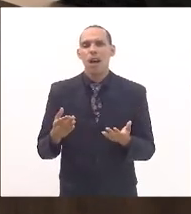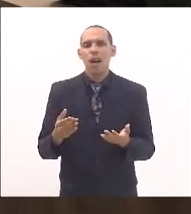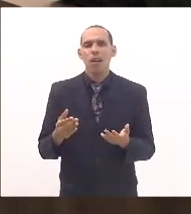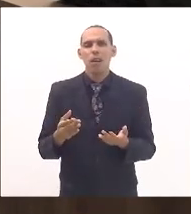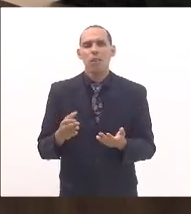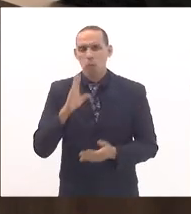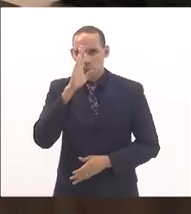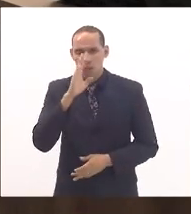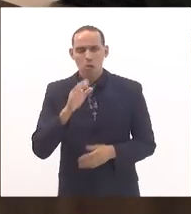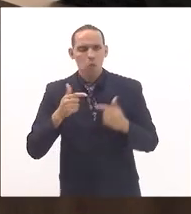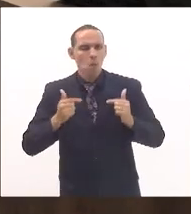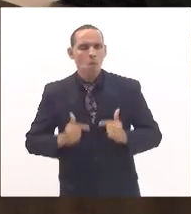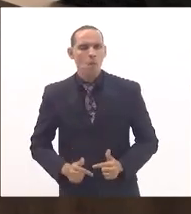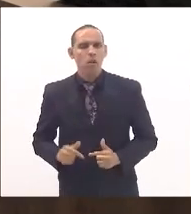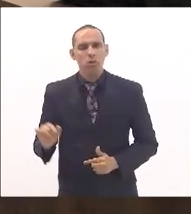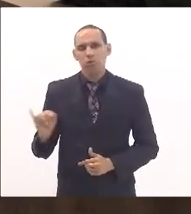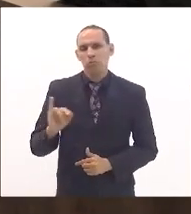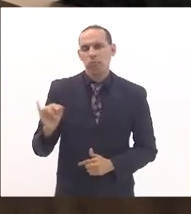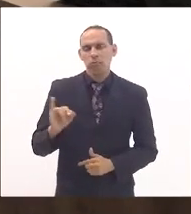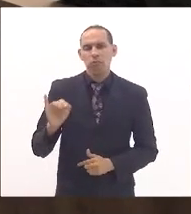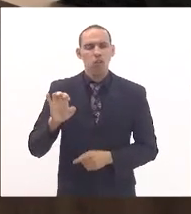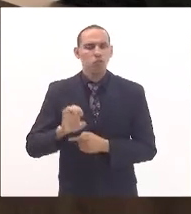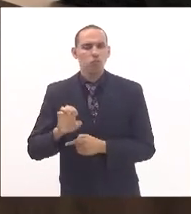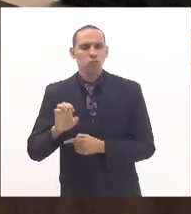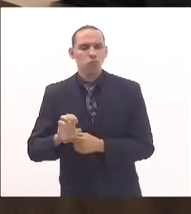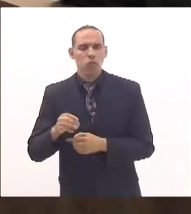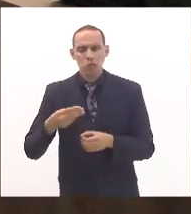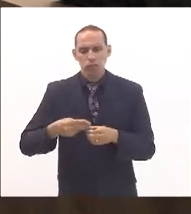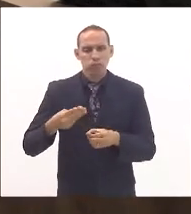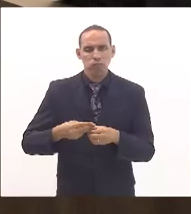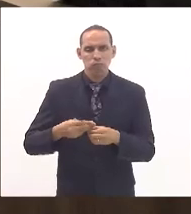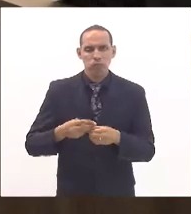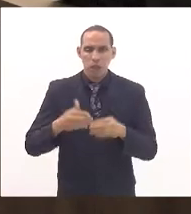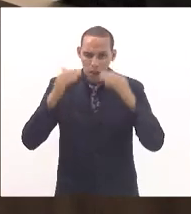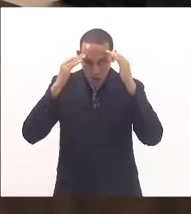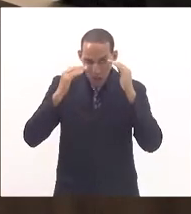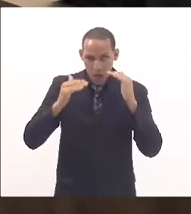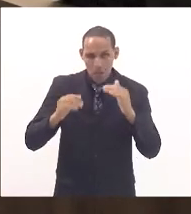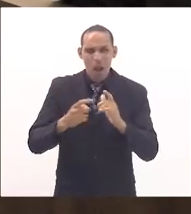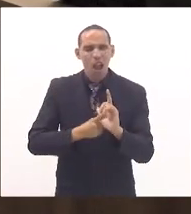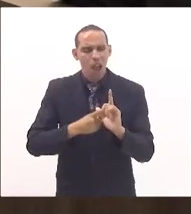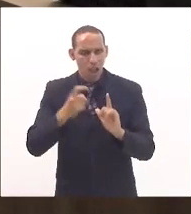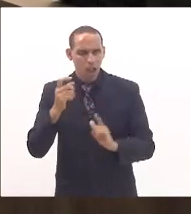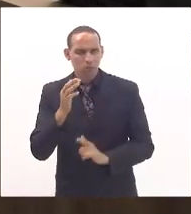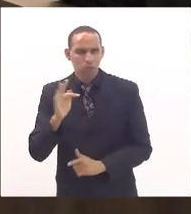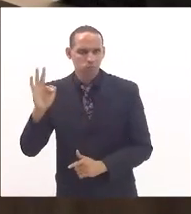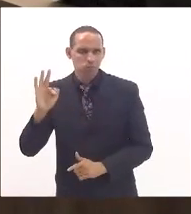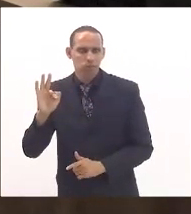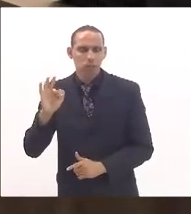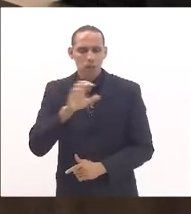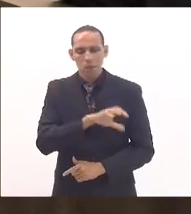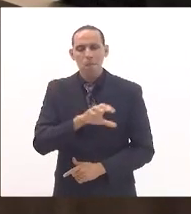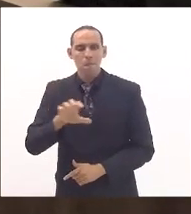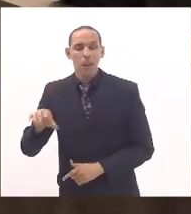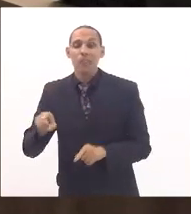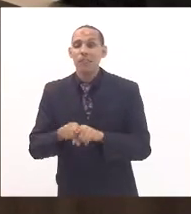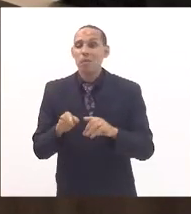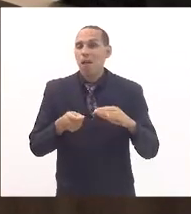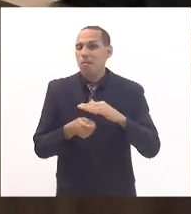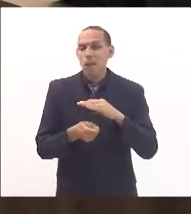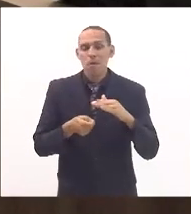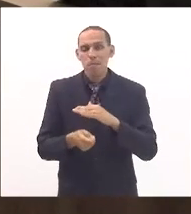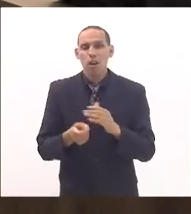tributária, tributos estaduais, tributos municipais, respeitando a autonomia federativa dos entes, seja a questão de financiamento de